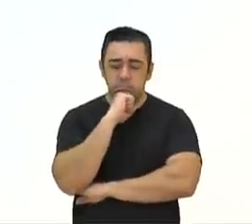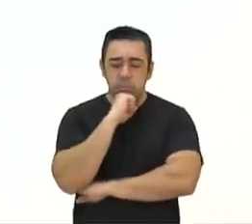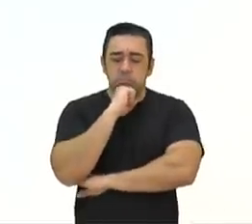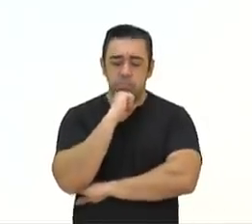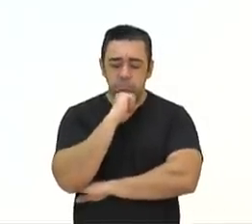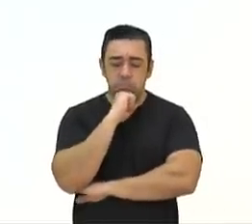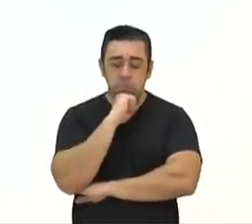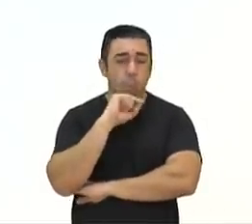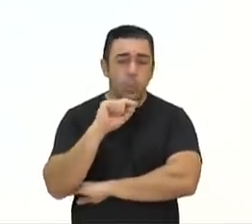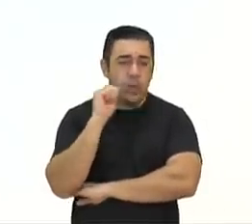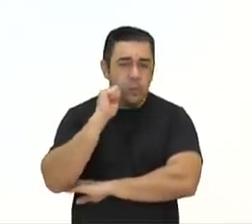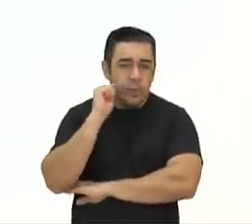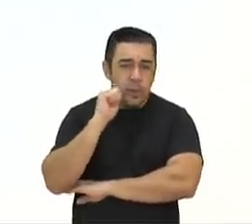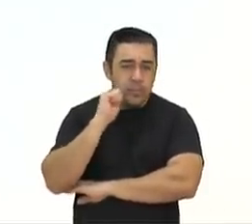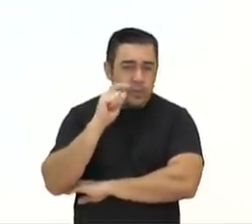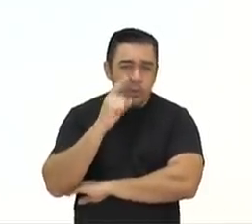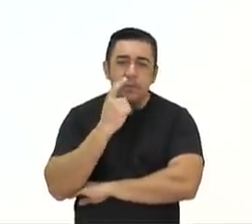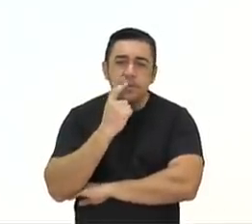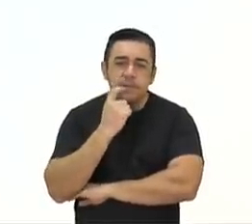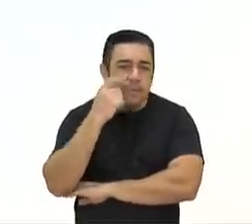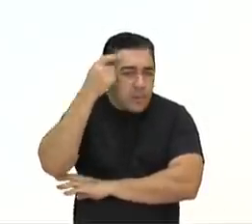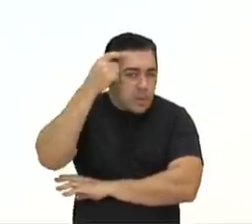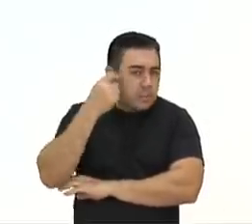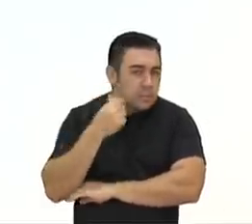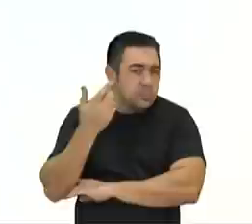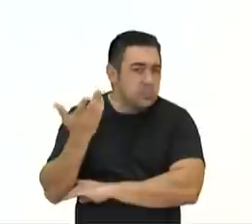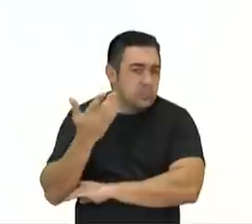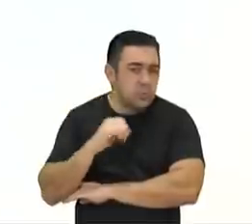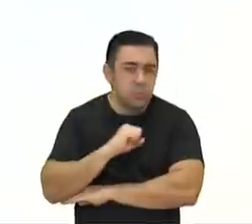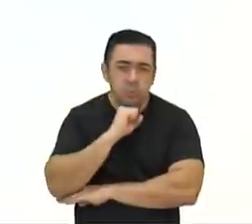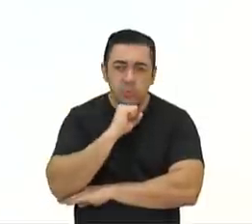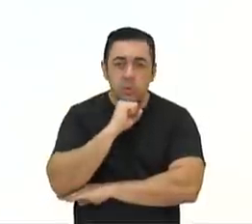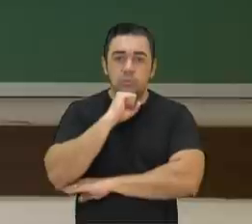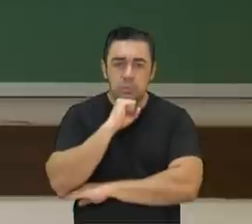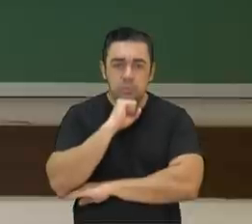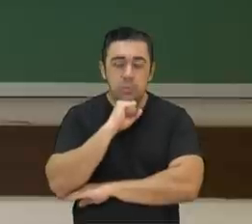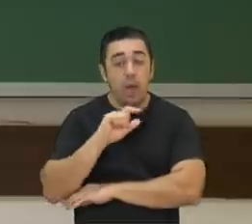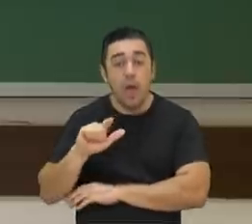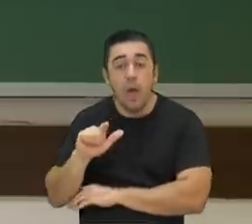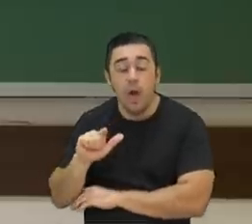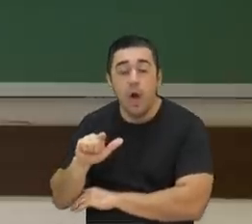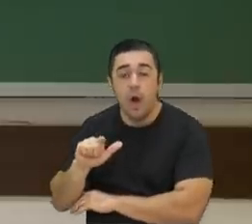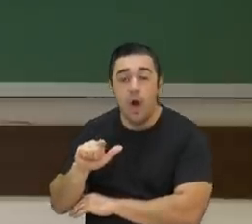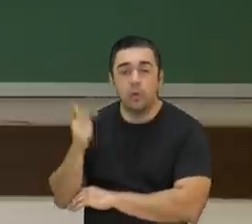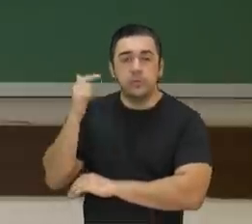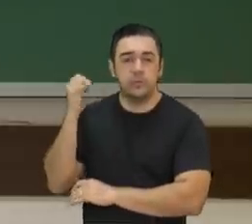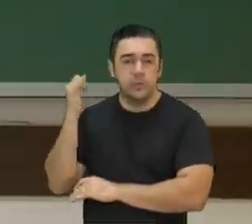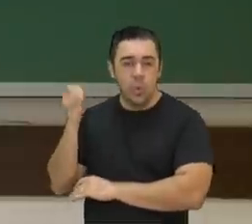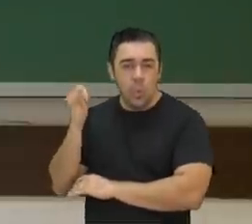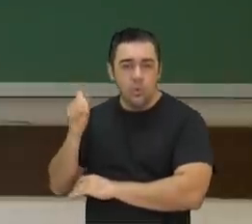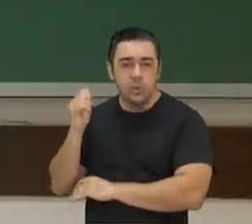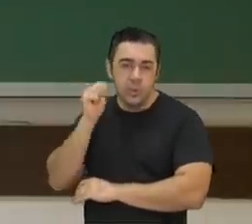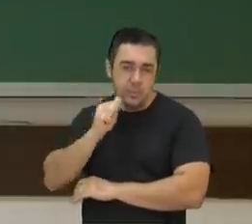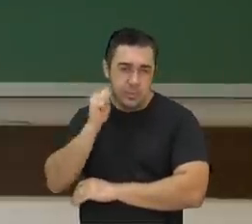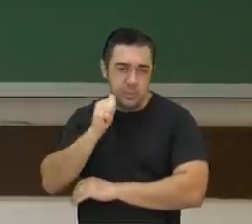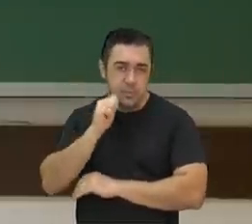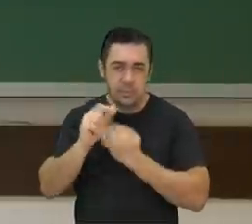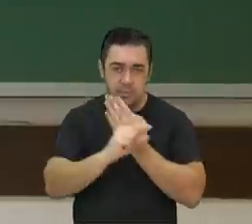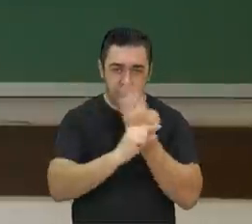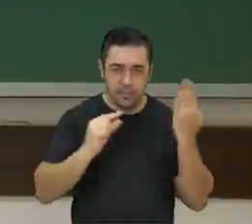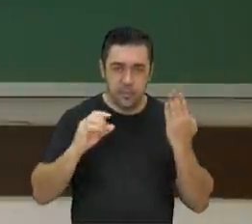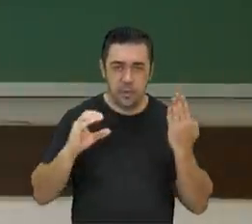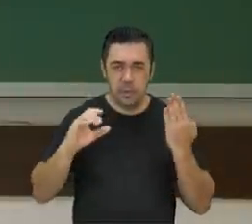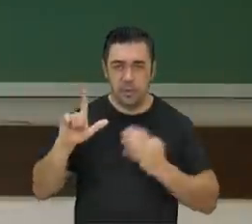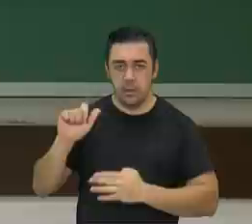fazer de uma menina ruiva com soluço? Né? Então, esse é um outro conto da Clarice Lispector que a gente também analisou. Né? Aqui a gente